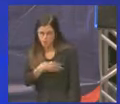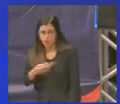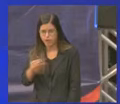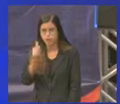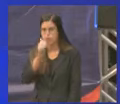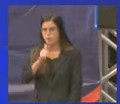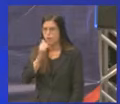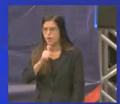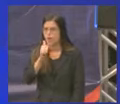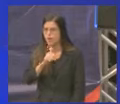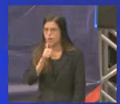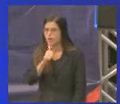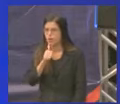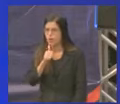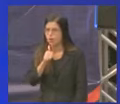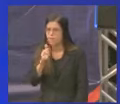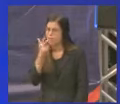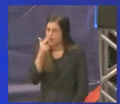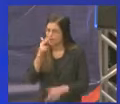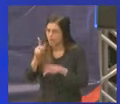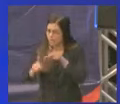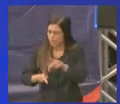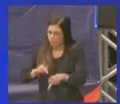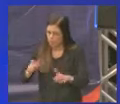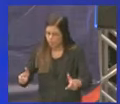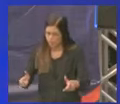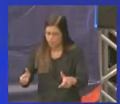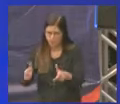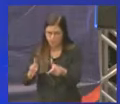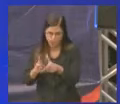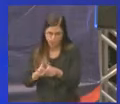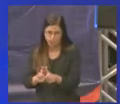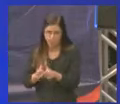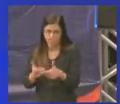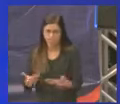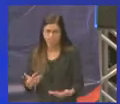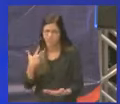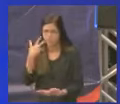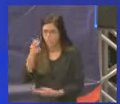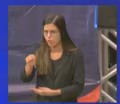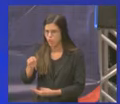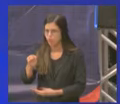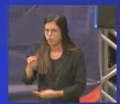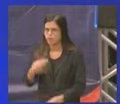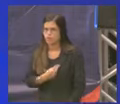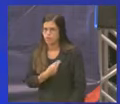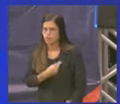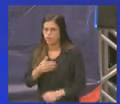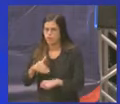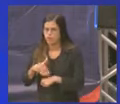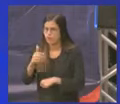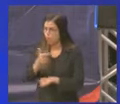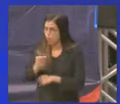de encolhimento da população relativamente forte, mas vivendo mais. É uma outra